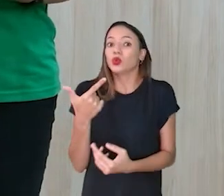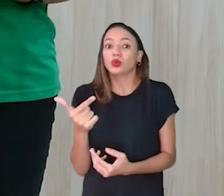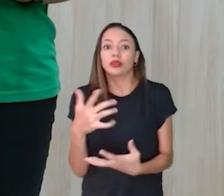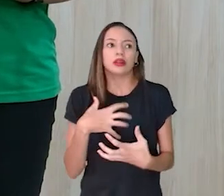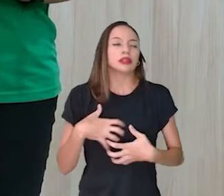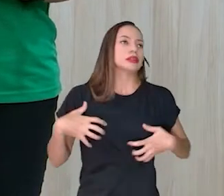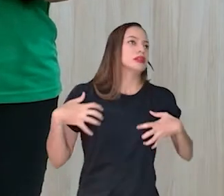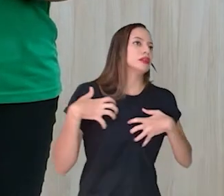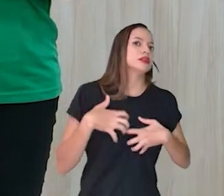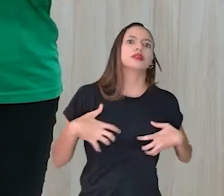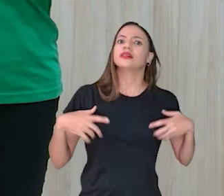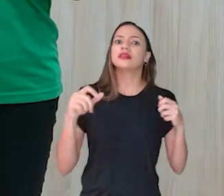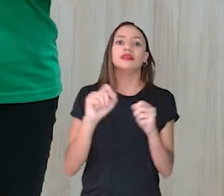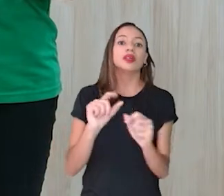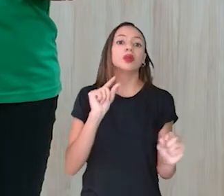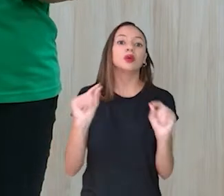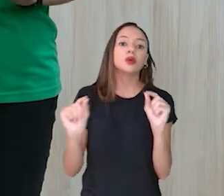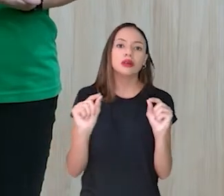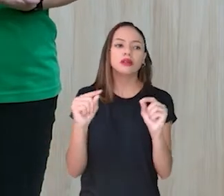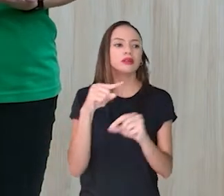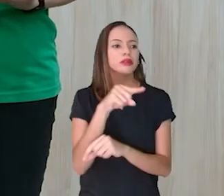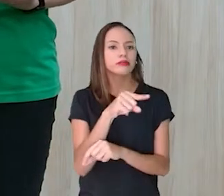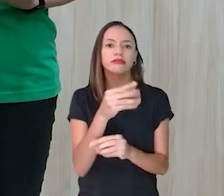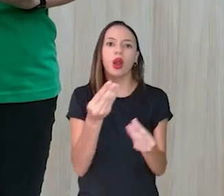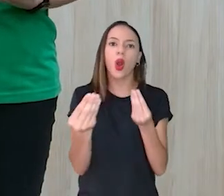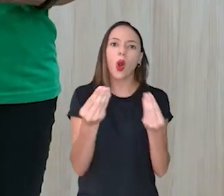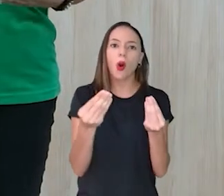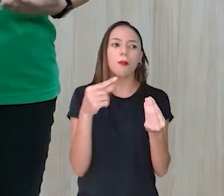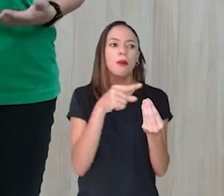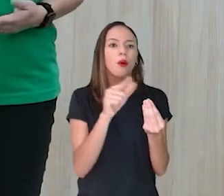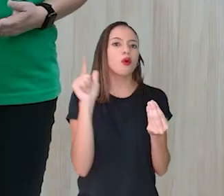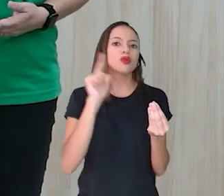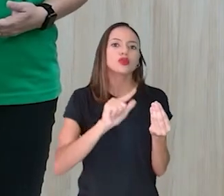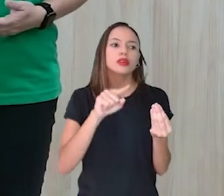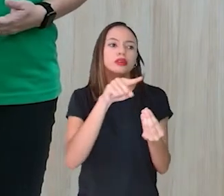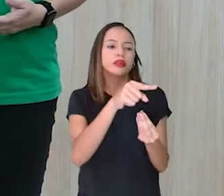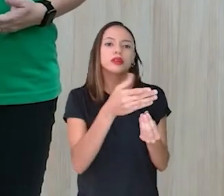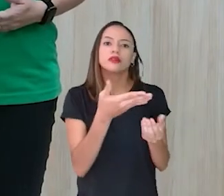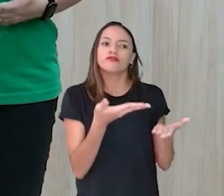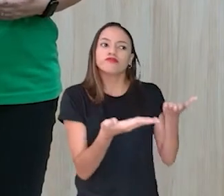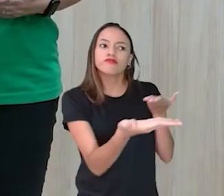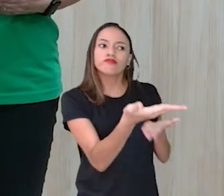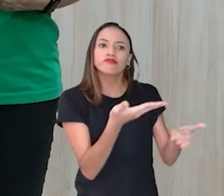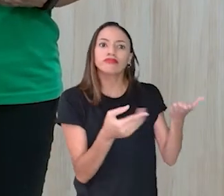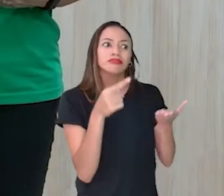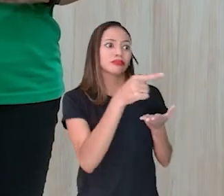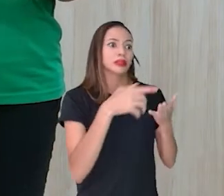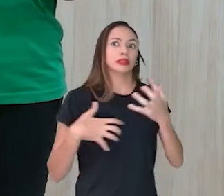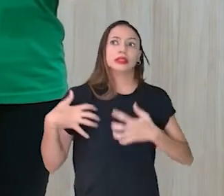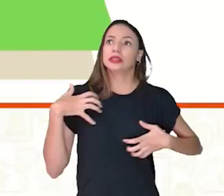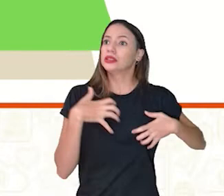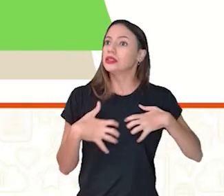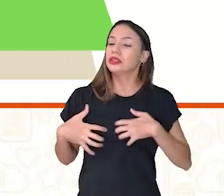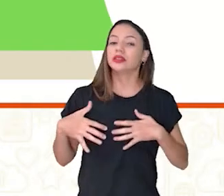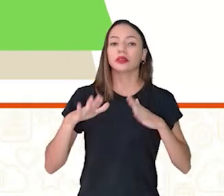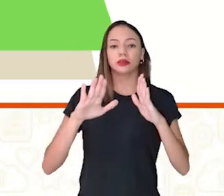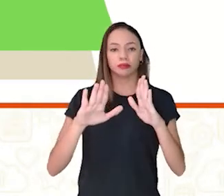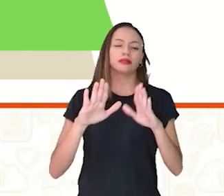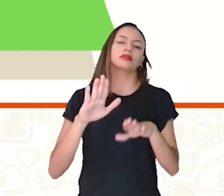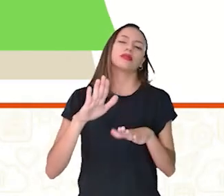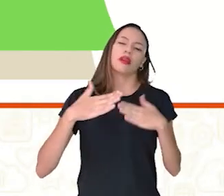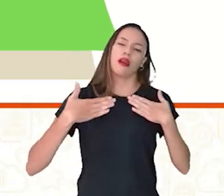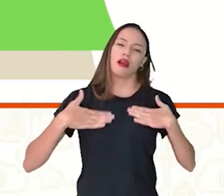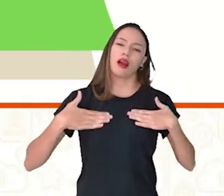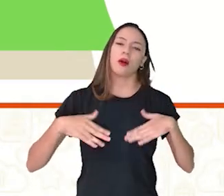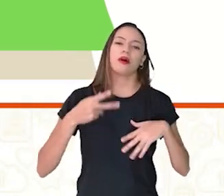fazer? Como eu vou conseguir trabalhar com ele com tanta agitação? Então aqui, falar com calma